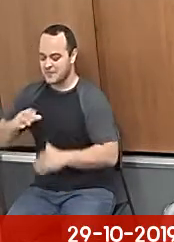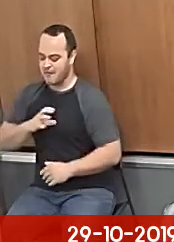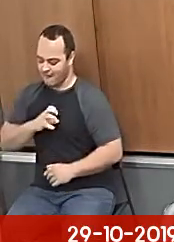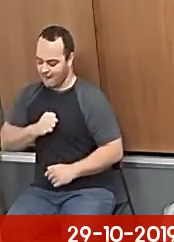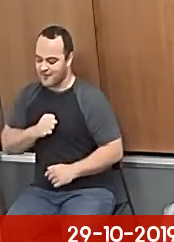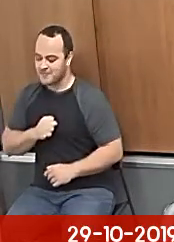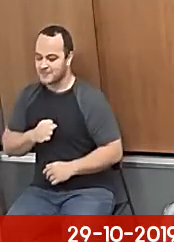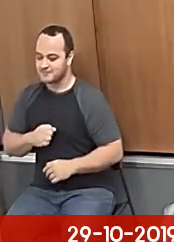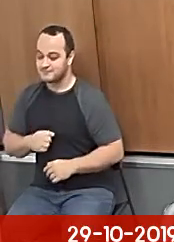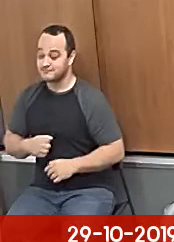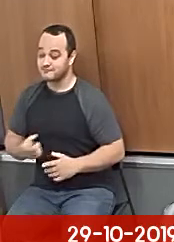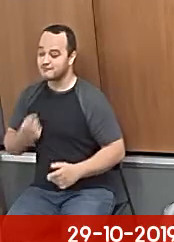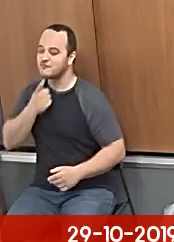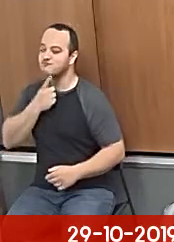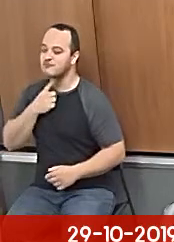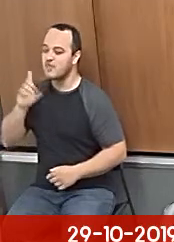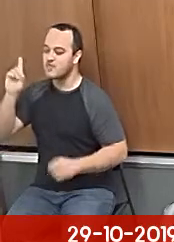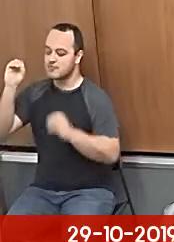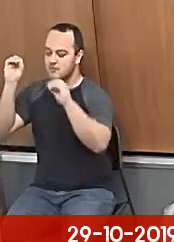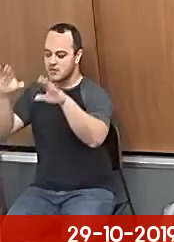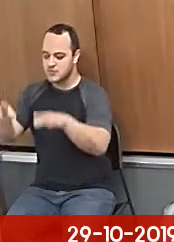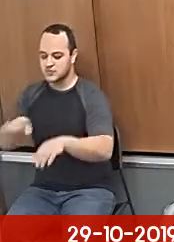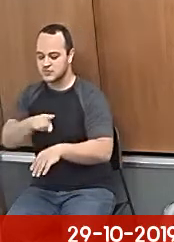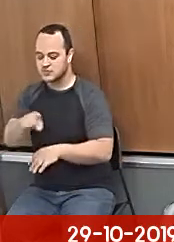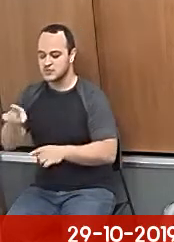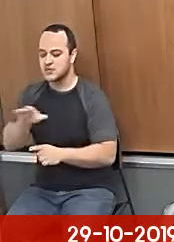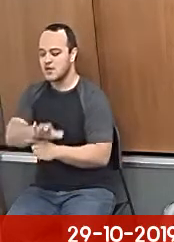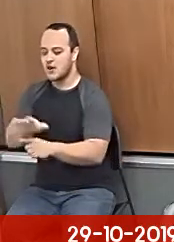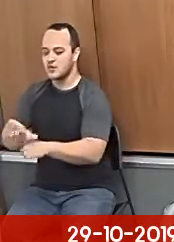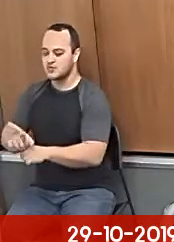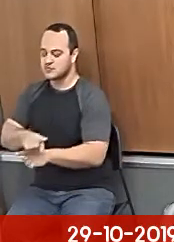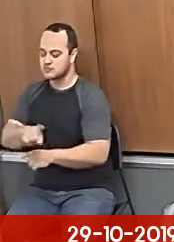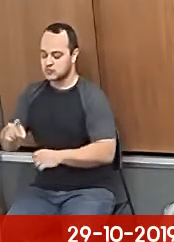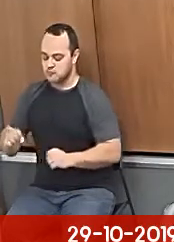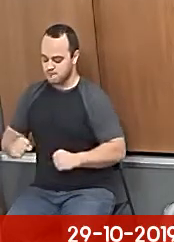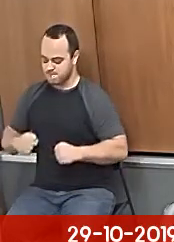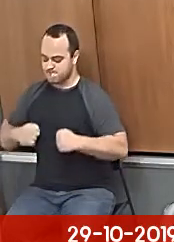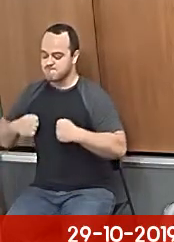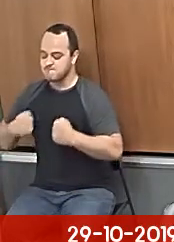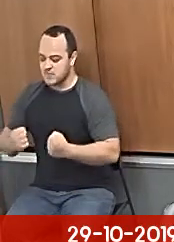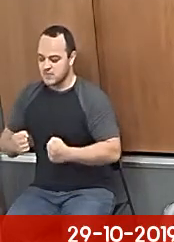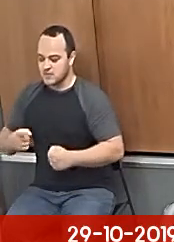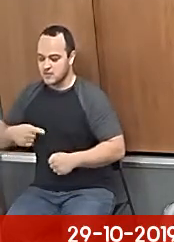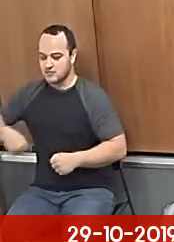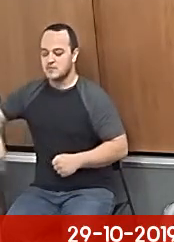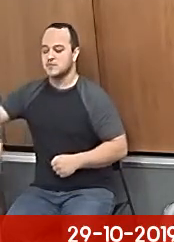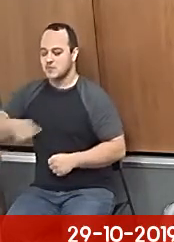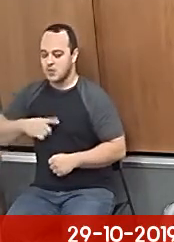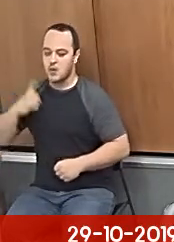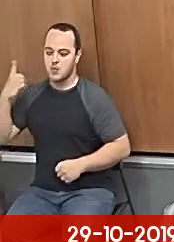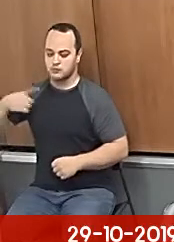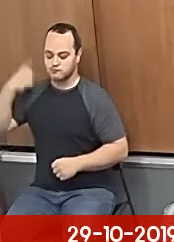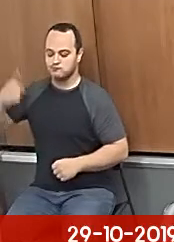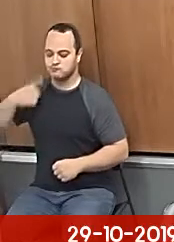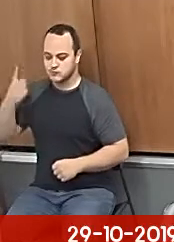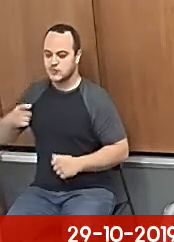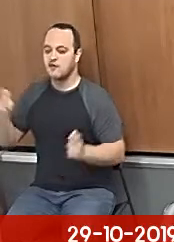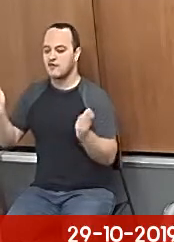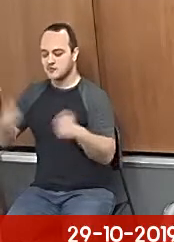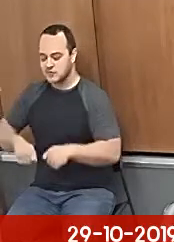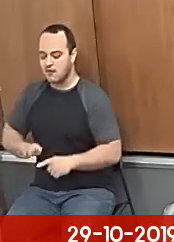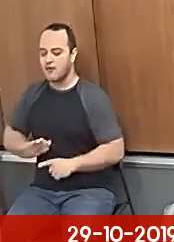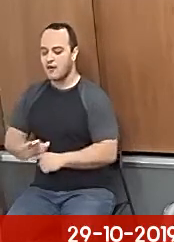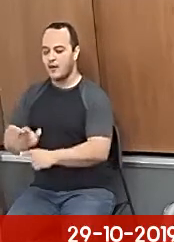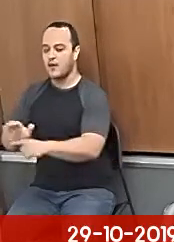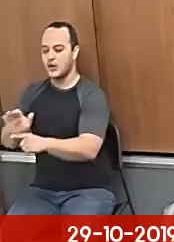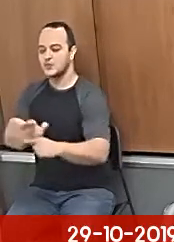que Deus proteja e continue dando força, e dê força para nós, né, deputados, para nós, que nossos cargos sejam cargos para ser instrumento para melhorar a